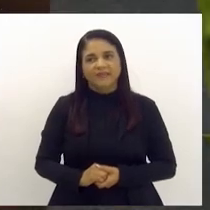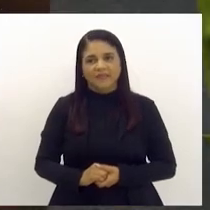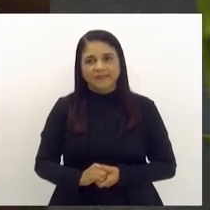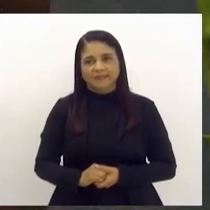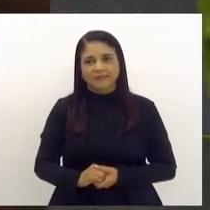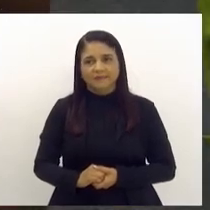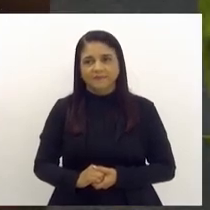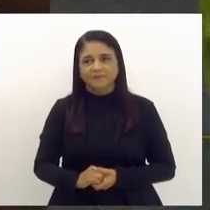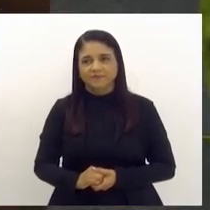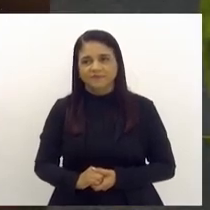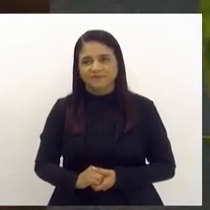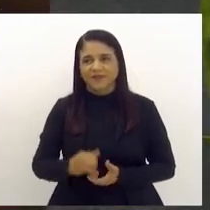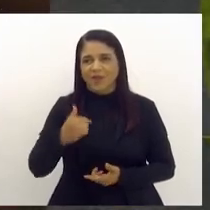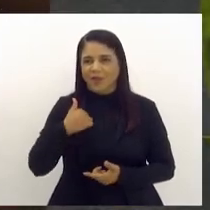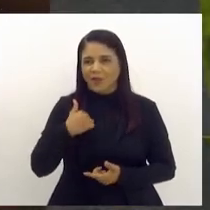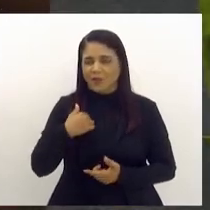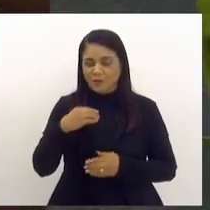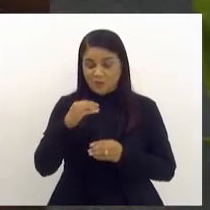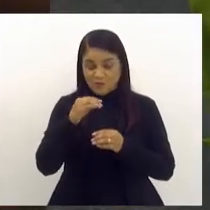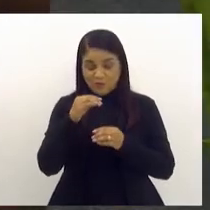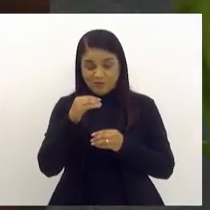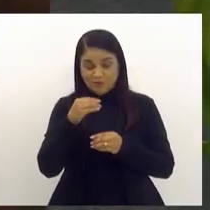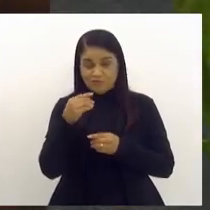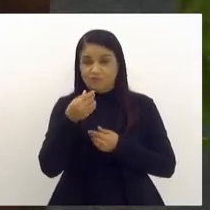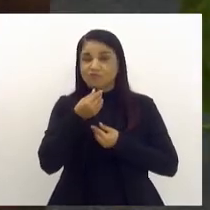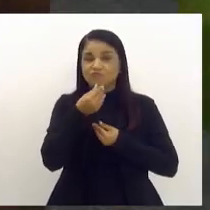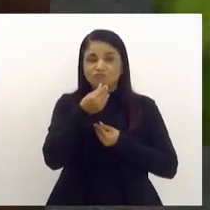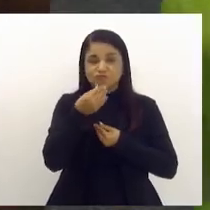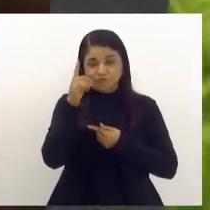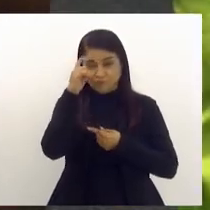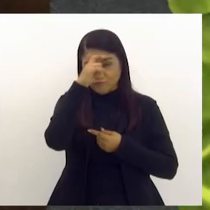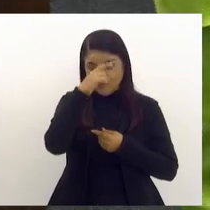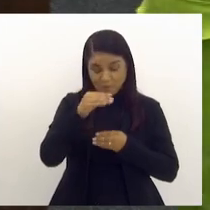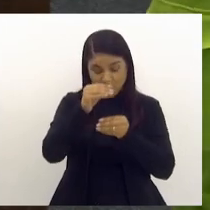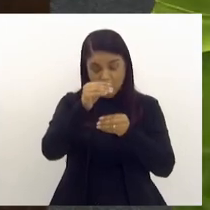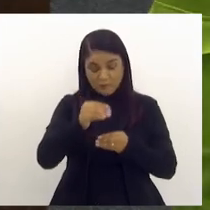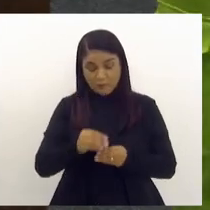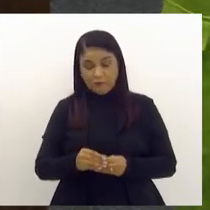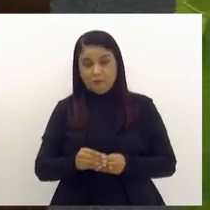Eu vivo às voltas com esse microfone, toda hora que eu venho aqui eu tenho que baixar esse